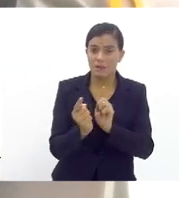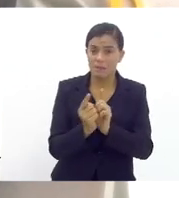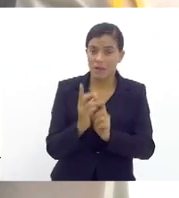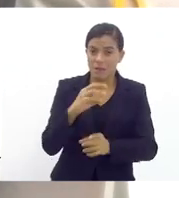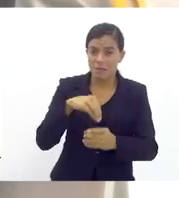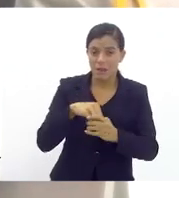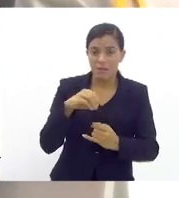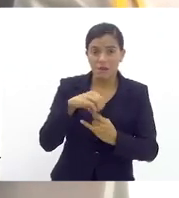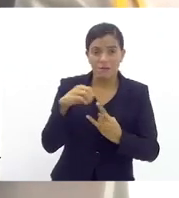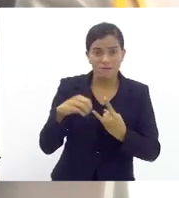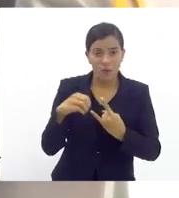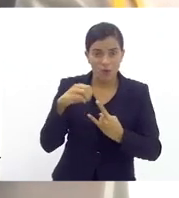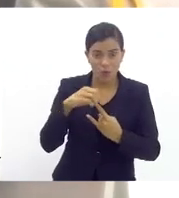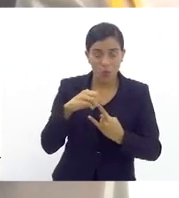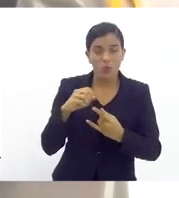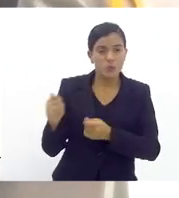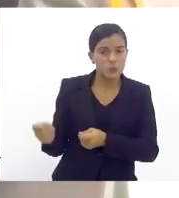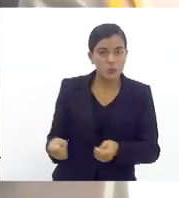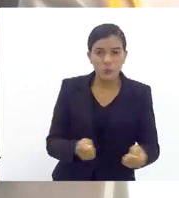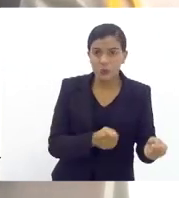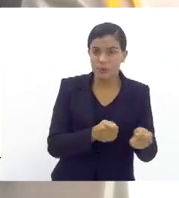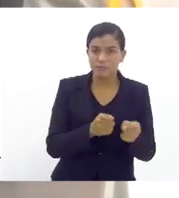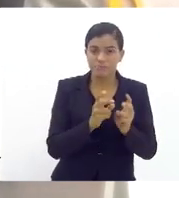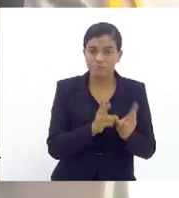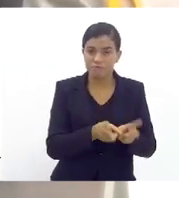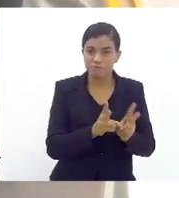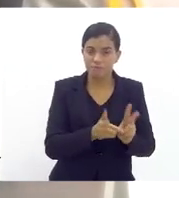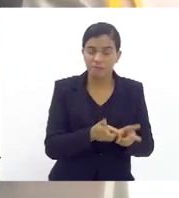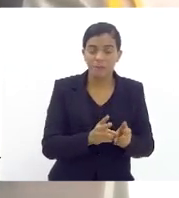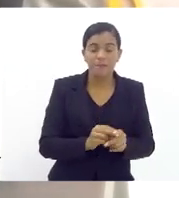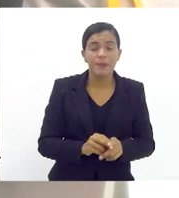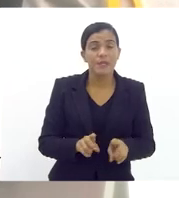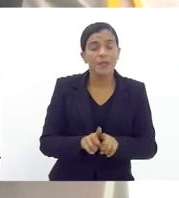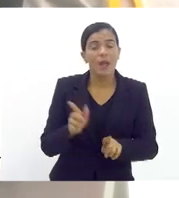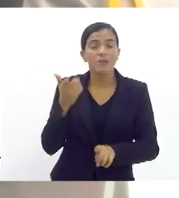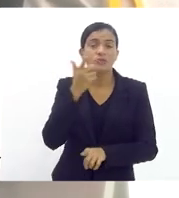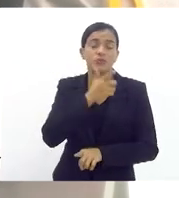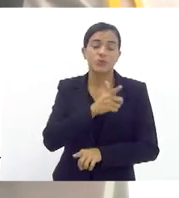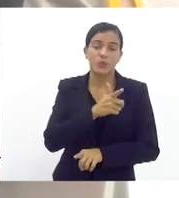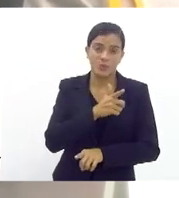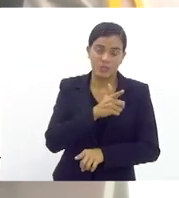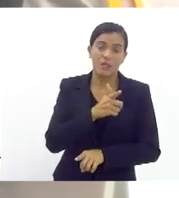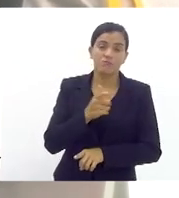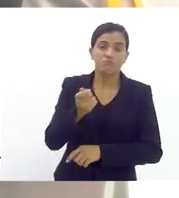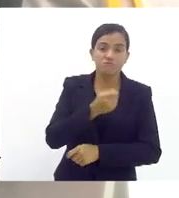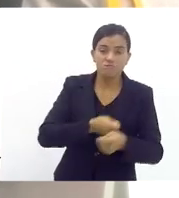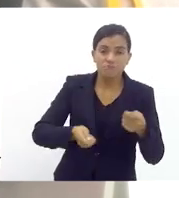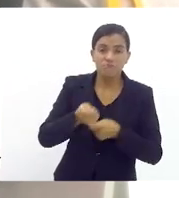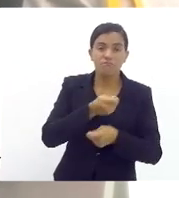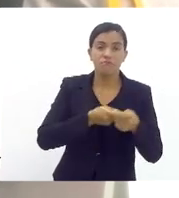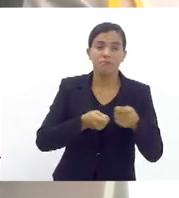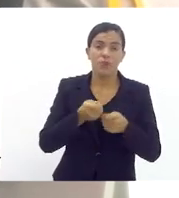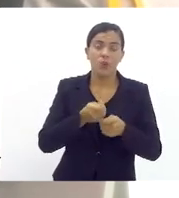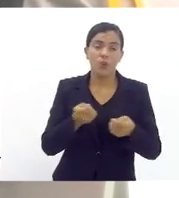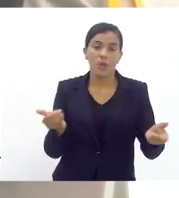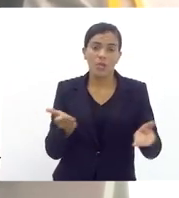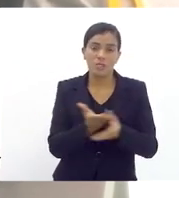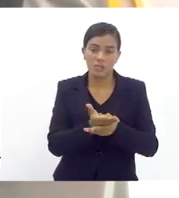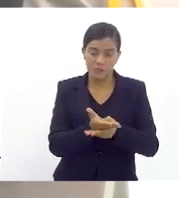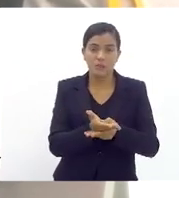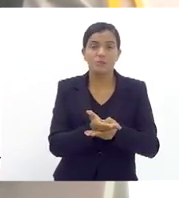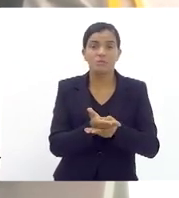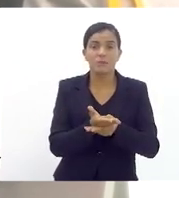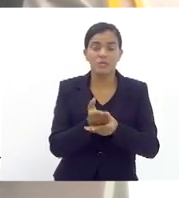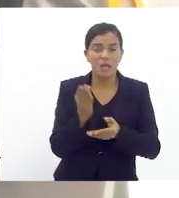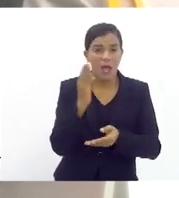da Fiocruz, e a gente consegue fazer com que essas sentenças saiam de forma célere para